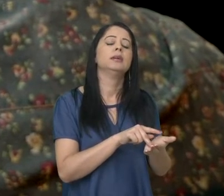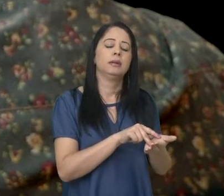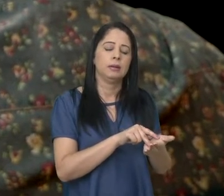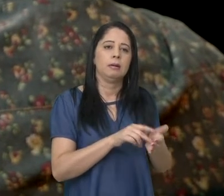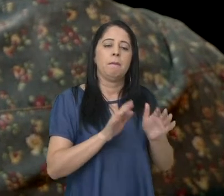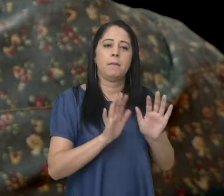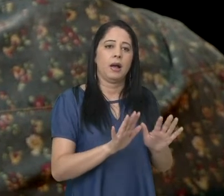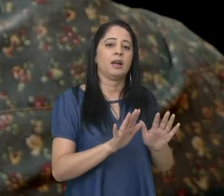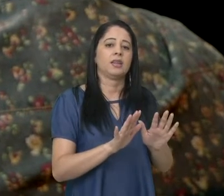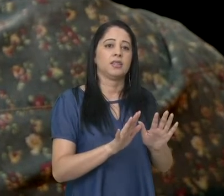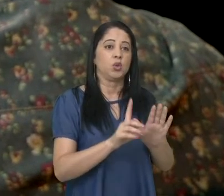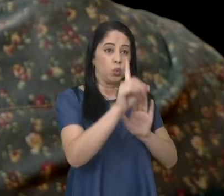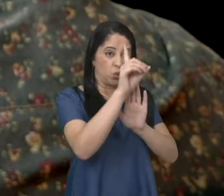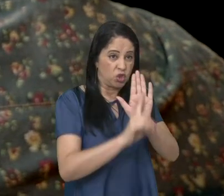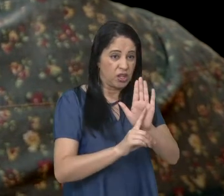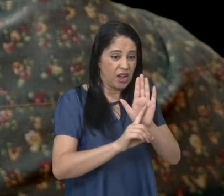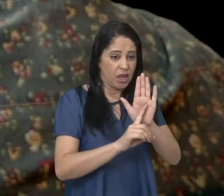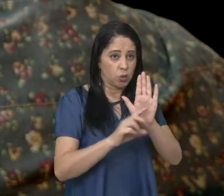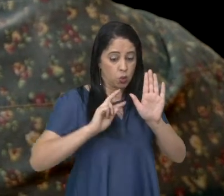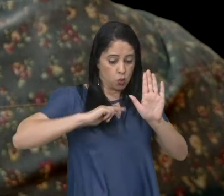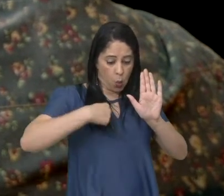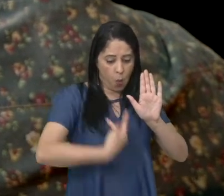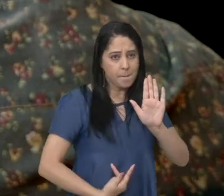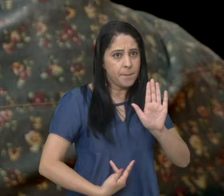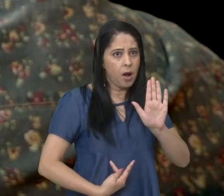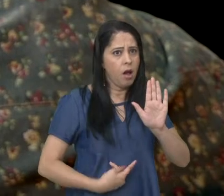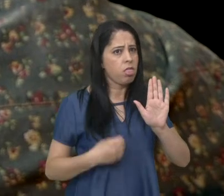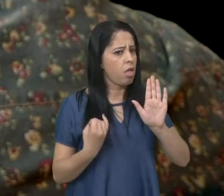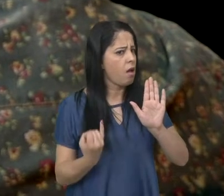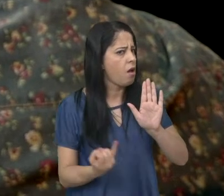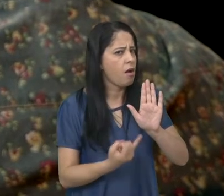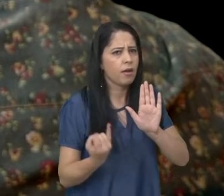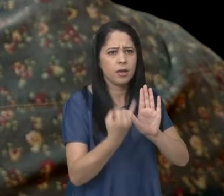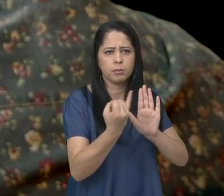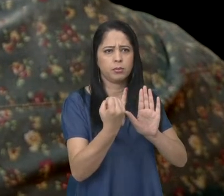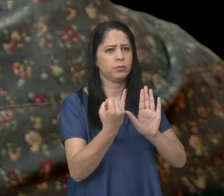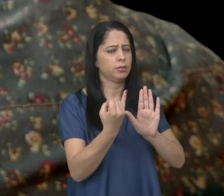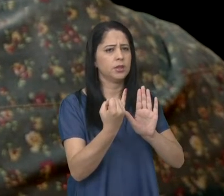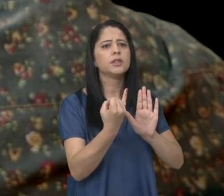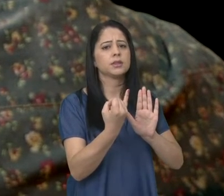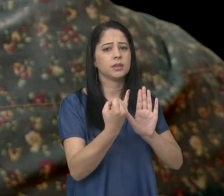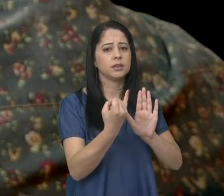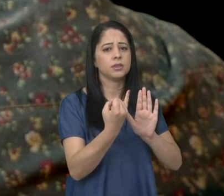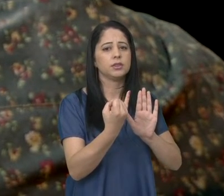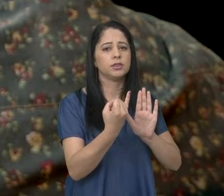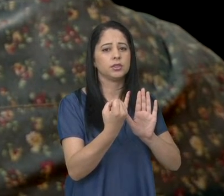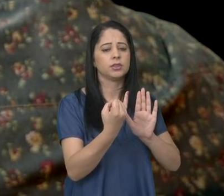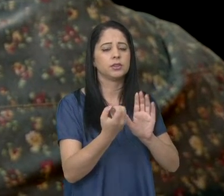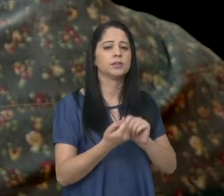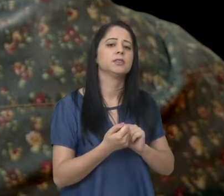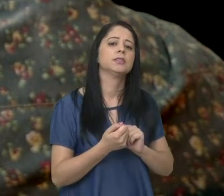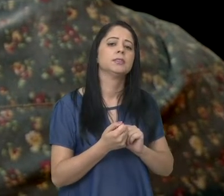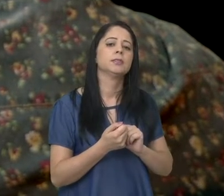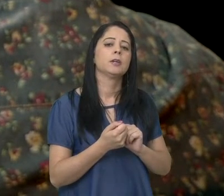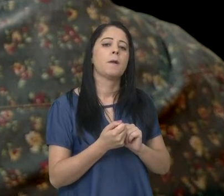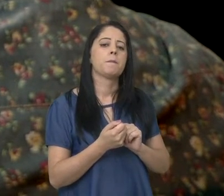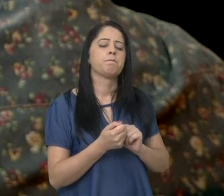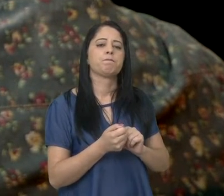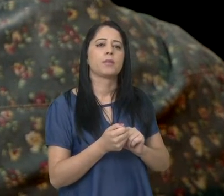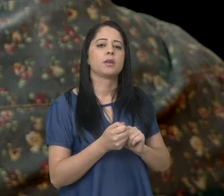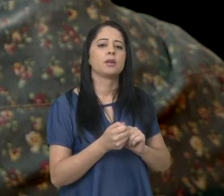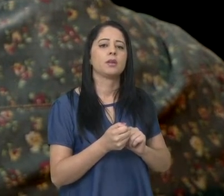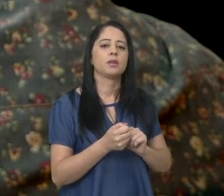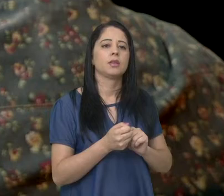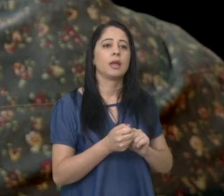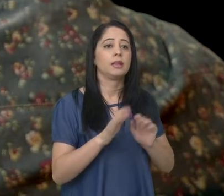que essa questão é fundamental, né, para você garantir a história. E estou falando assim do direitos humanos